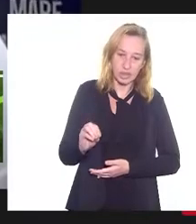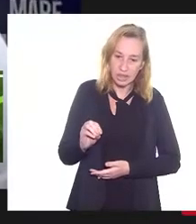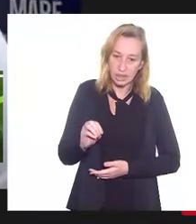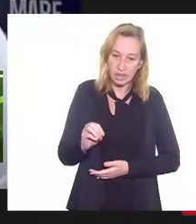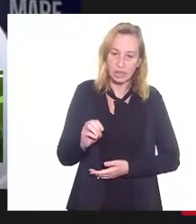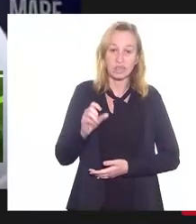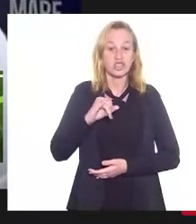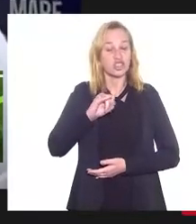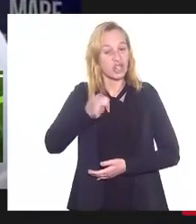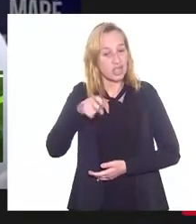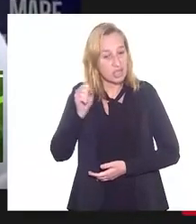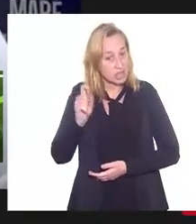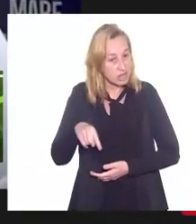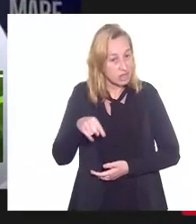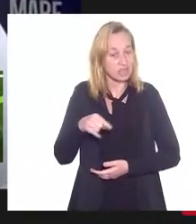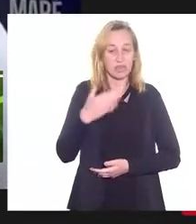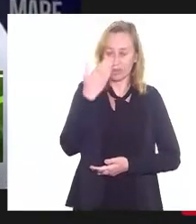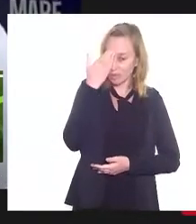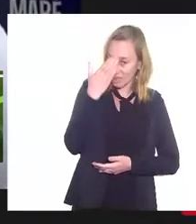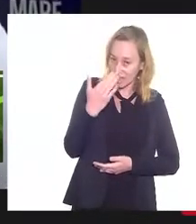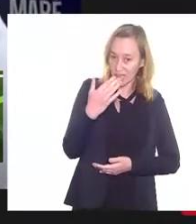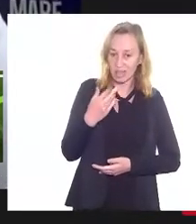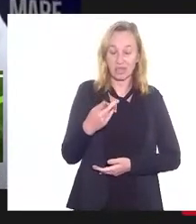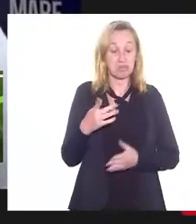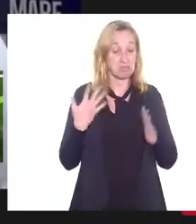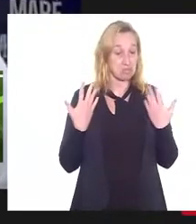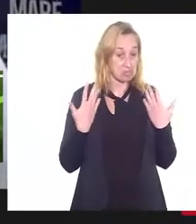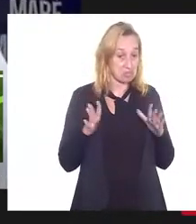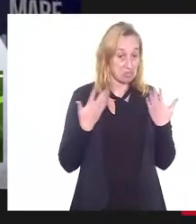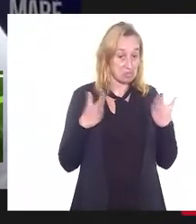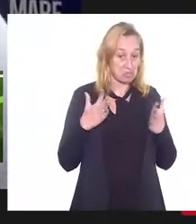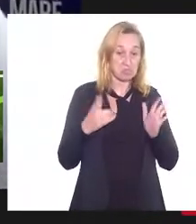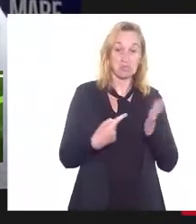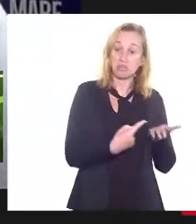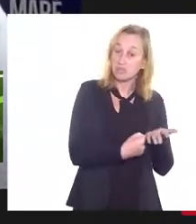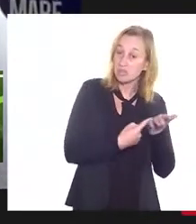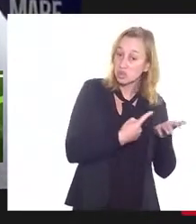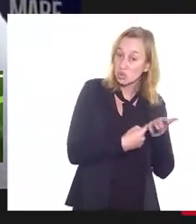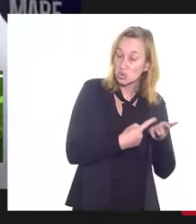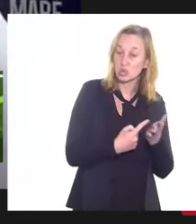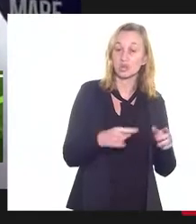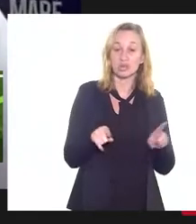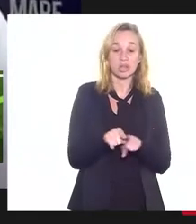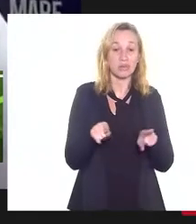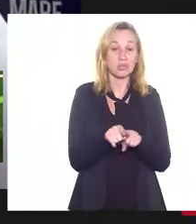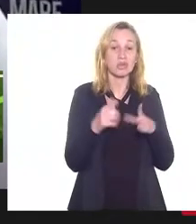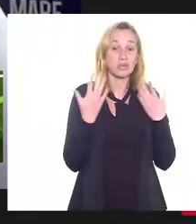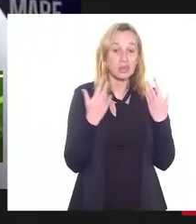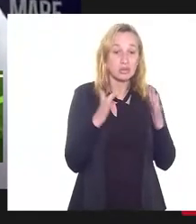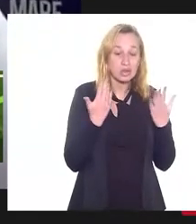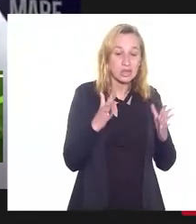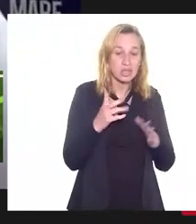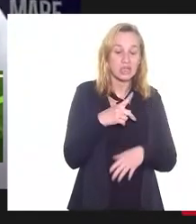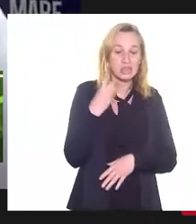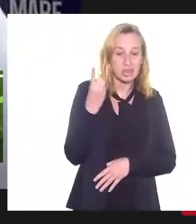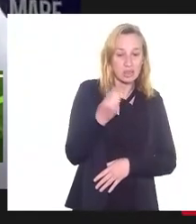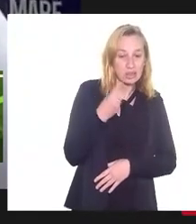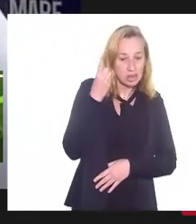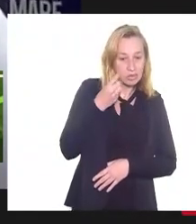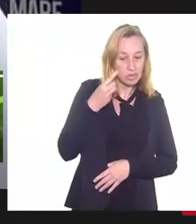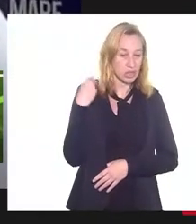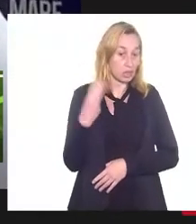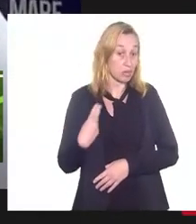Monteiro, Jassanã, agradecer pela excelente contribuição, também cumprimentar aqui a deputada